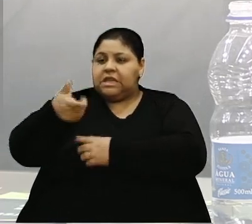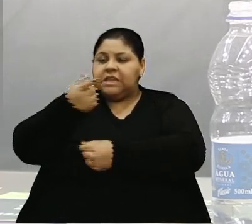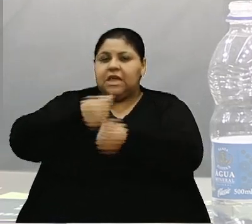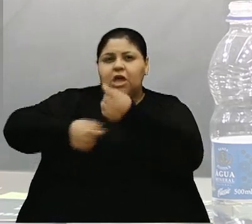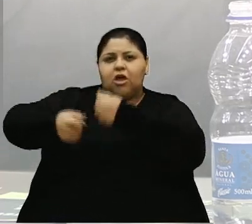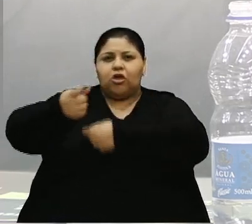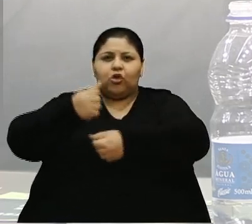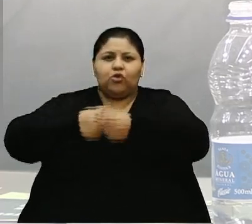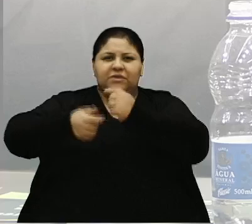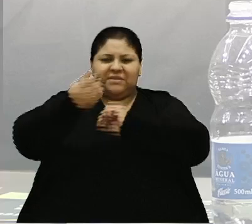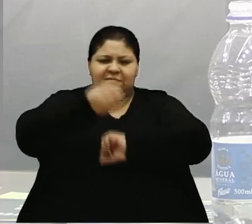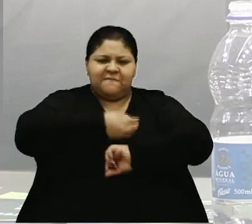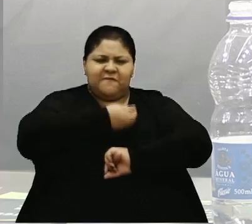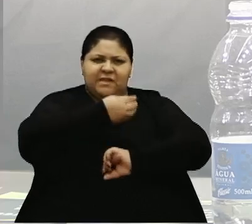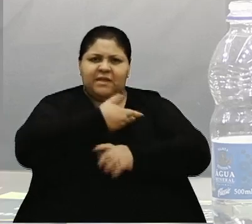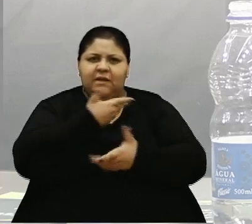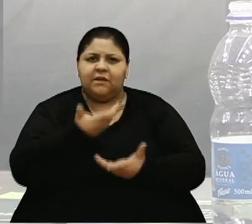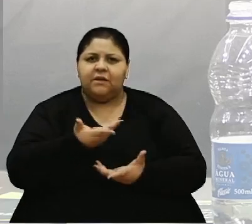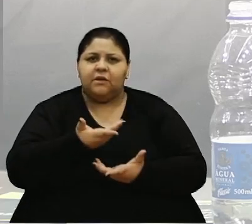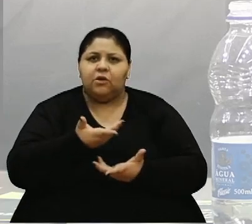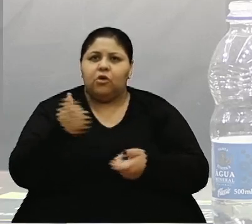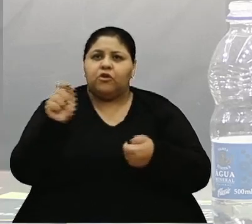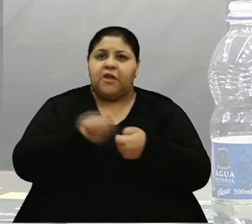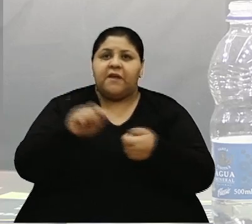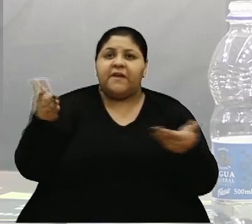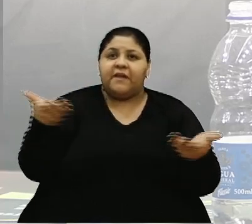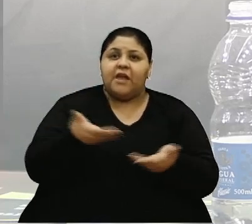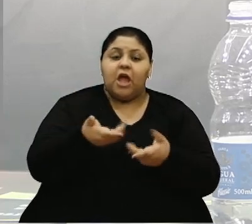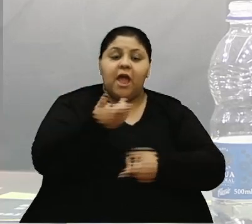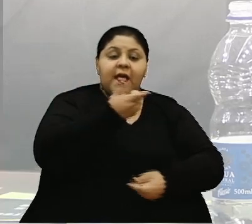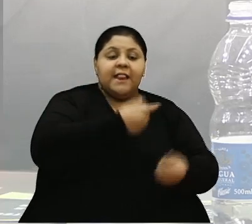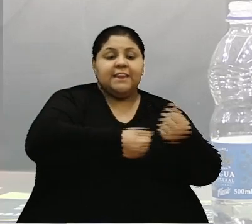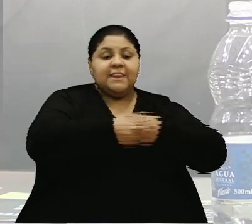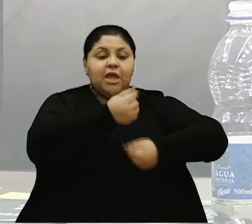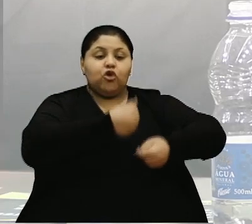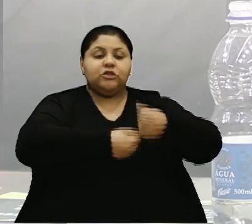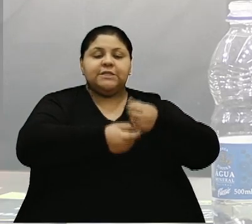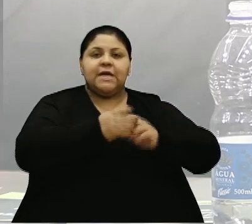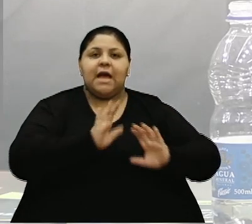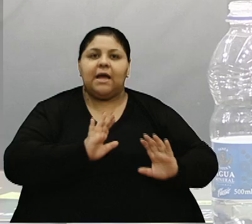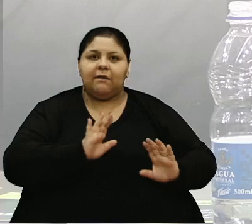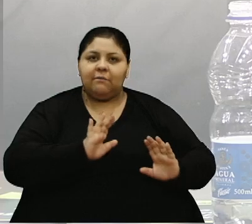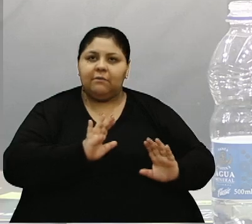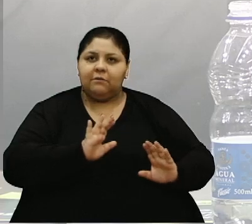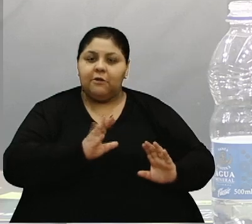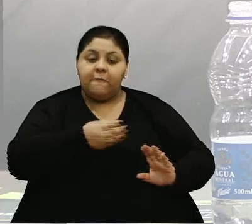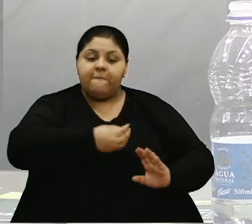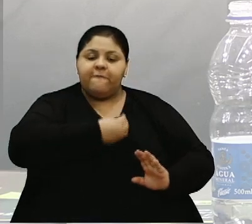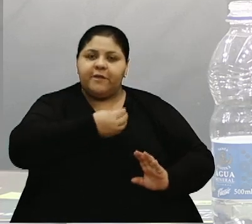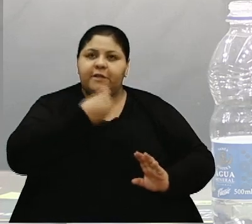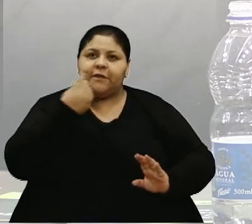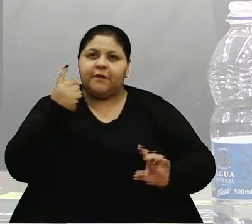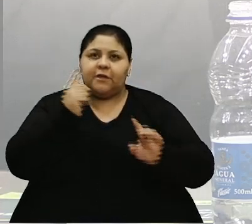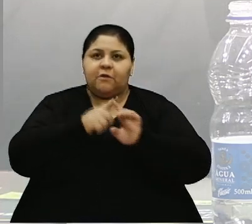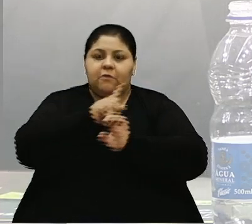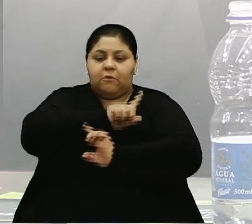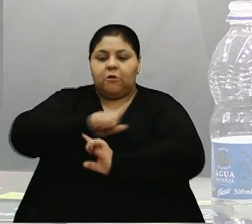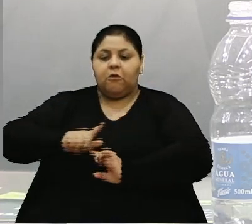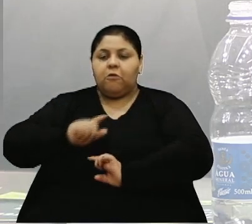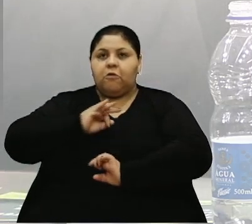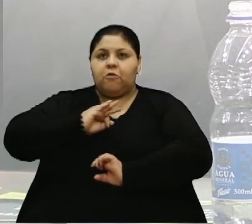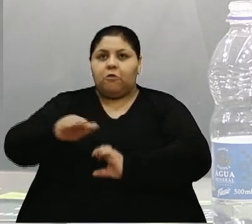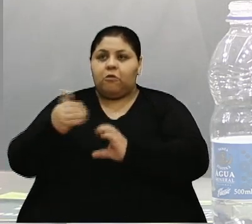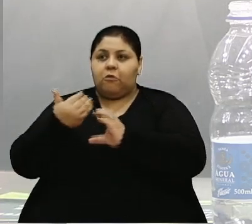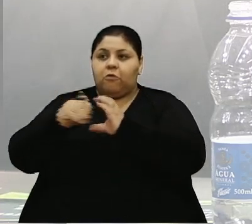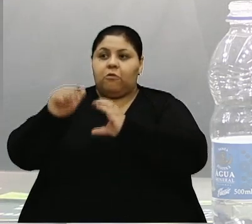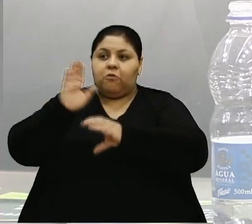detrimento de vidas. O que eles estão fazendo agora é barganhar recursos, tá? Porque o governo federal destinou mais